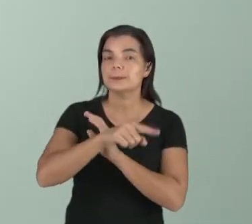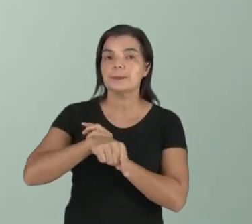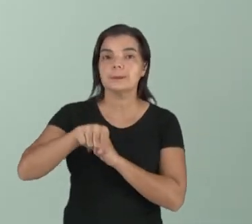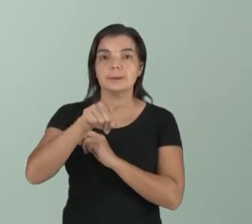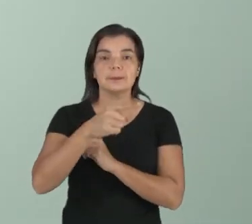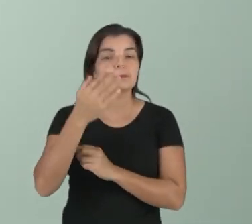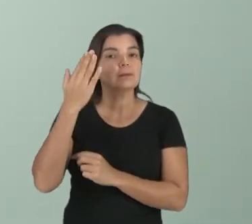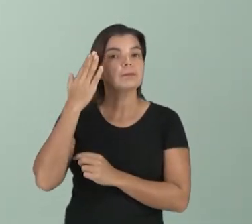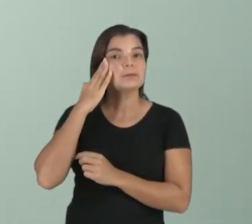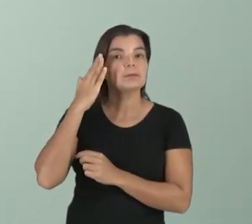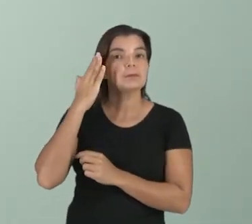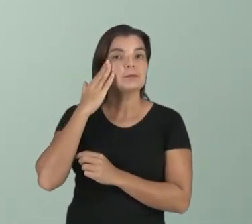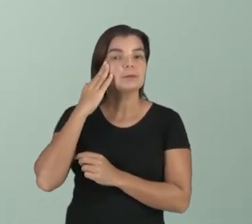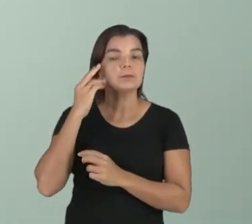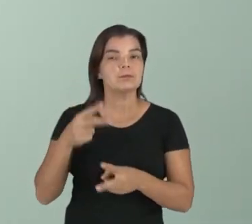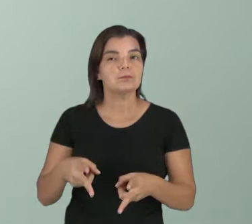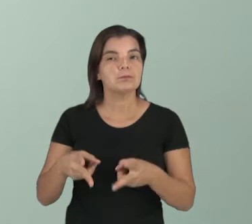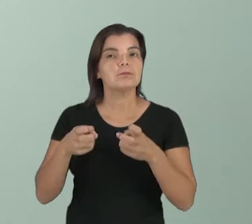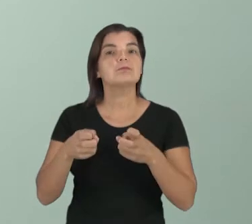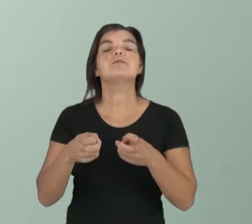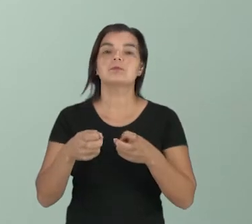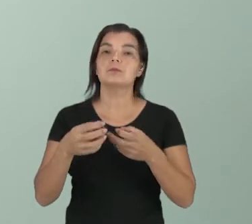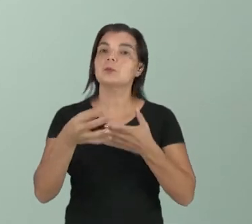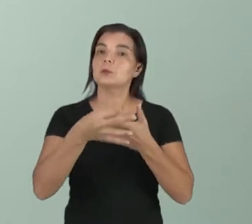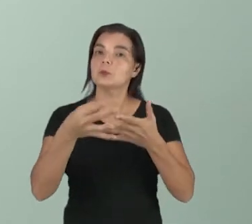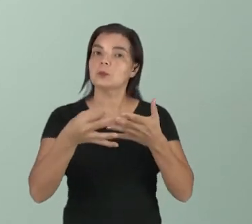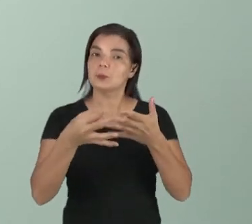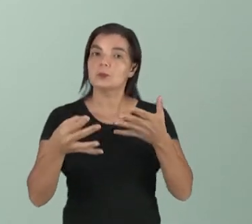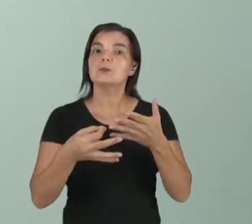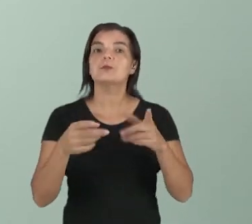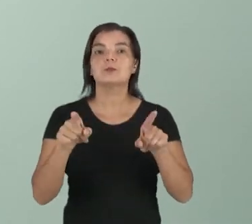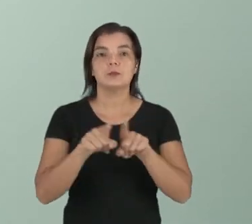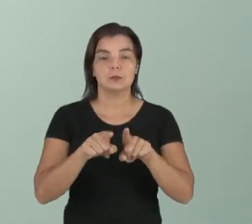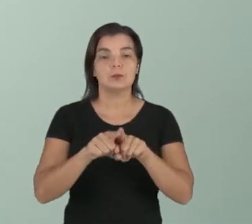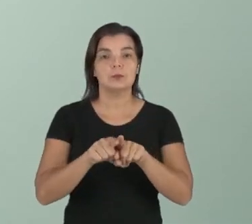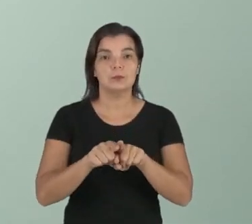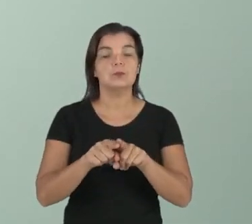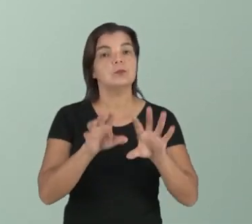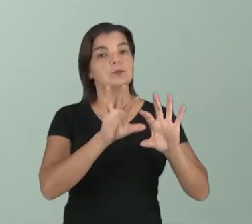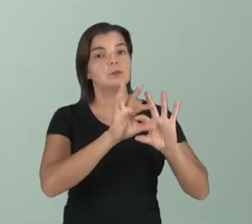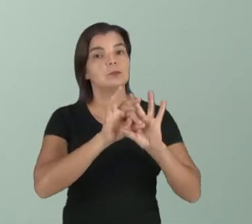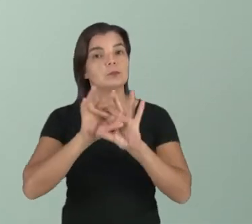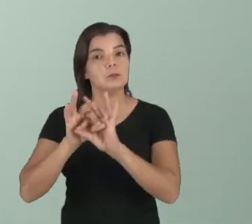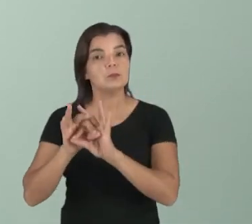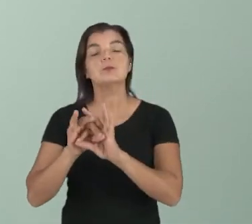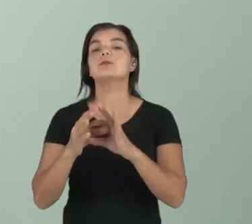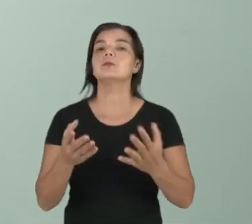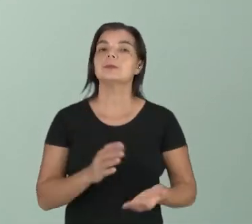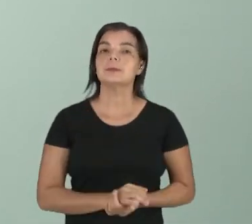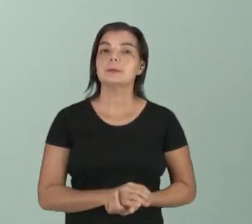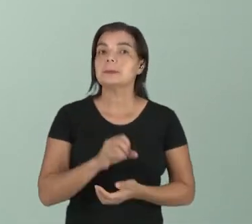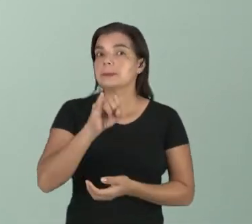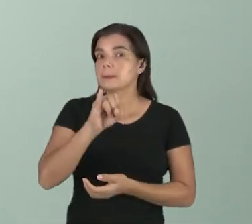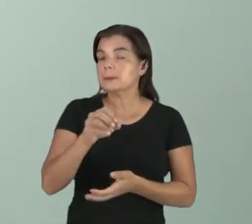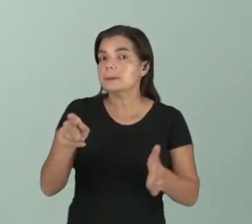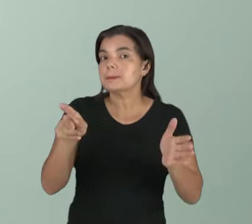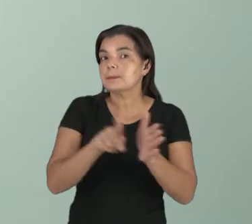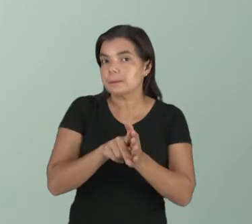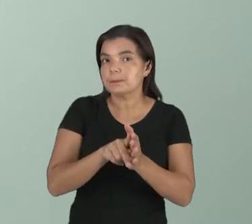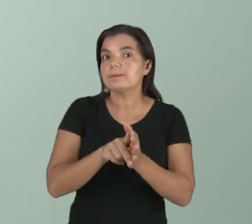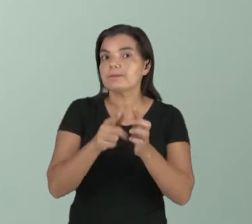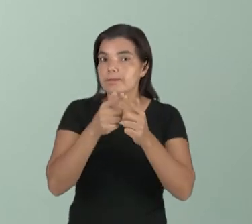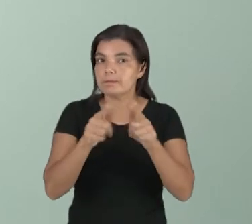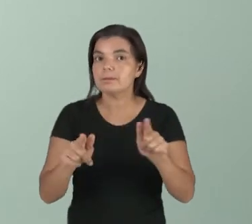vai entender, você vai perceber os conectivos, que são os elementos coesivos, e se eles pertencem à